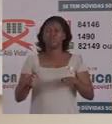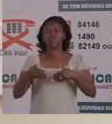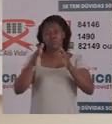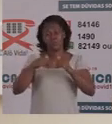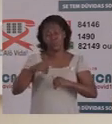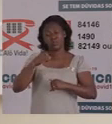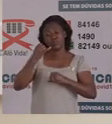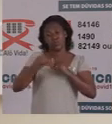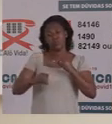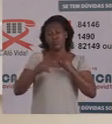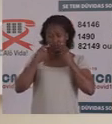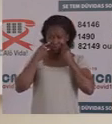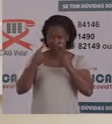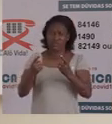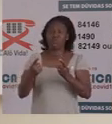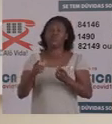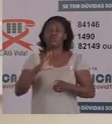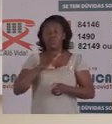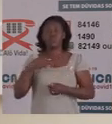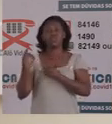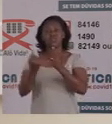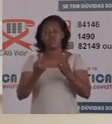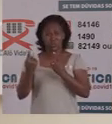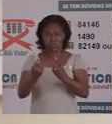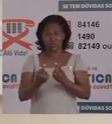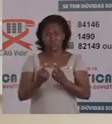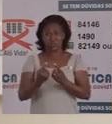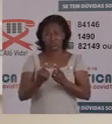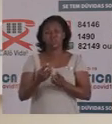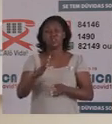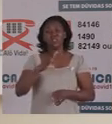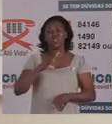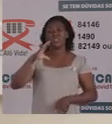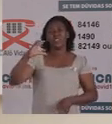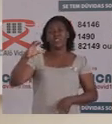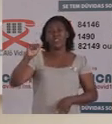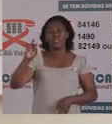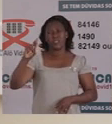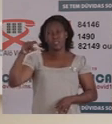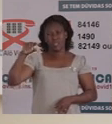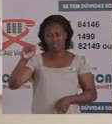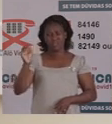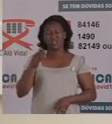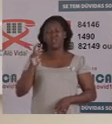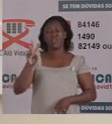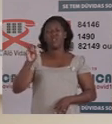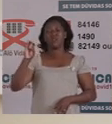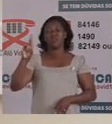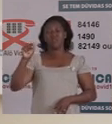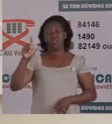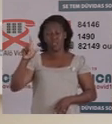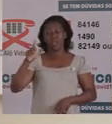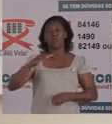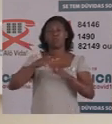são casos que têm valores de carga viral muito baixos no laboratório, indicando, portanto, que são infecções em fase